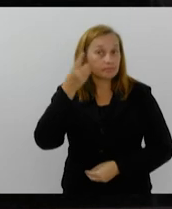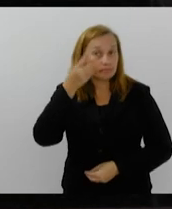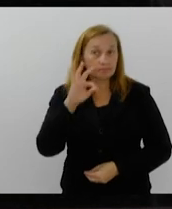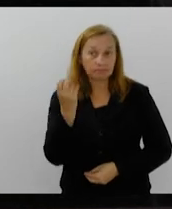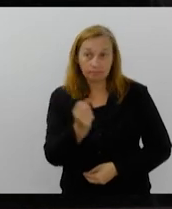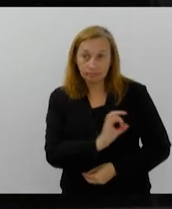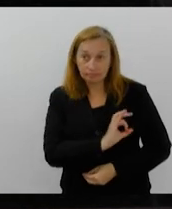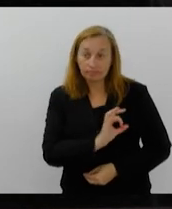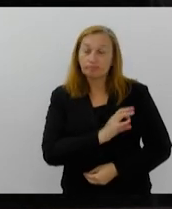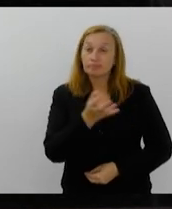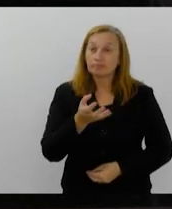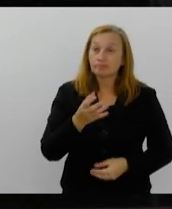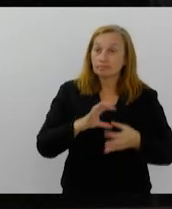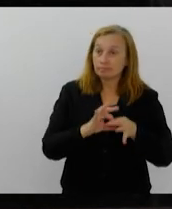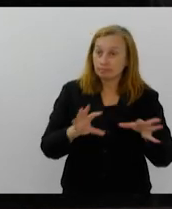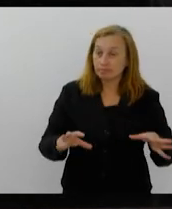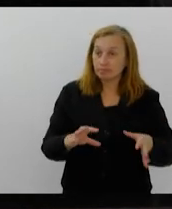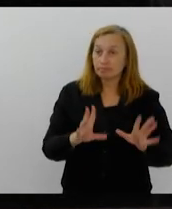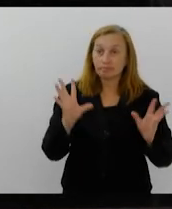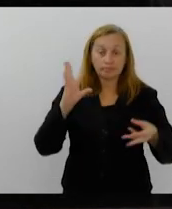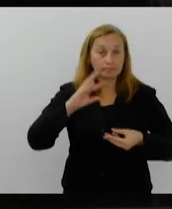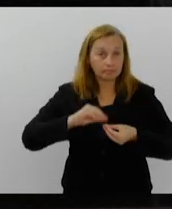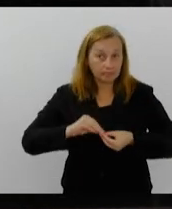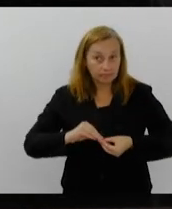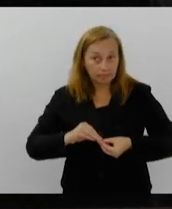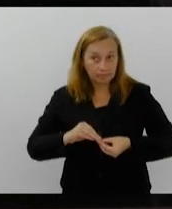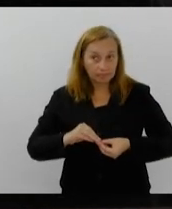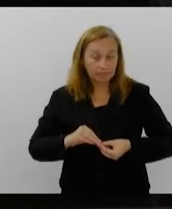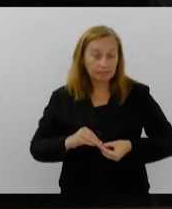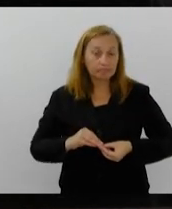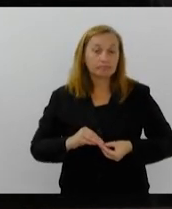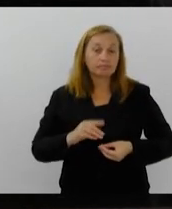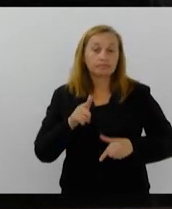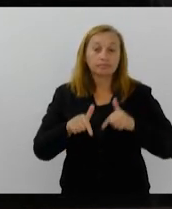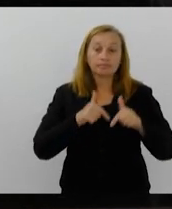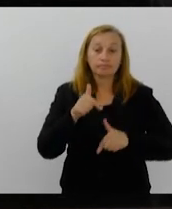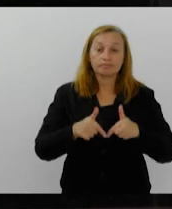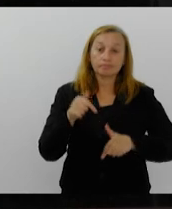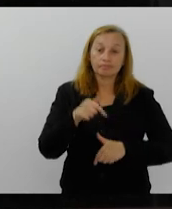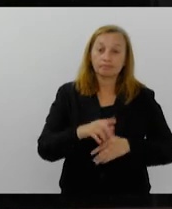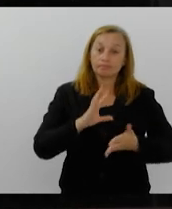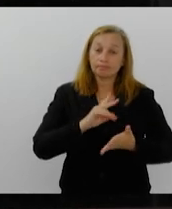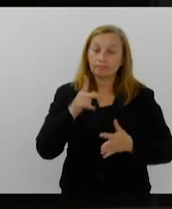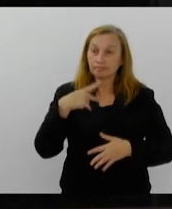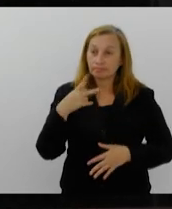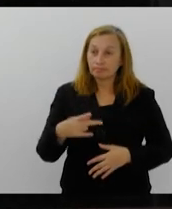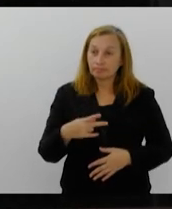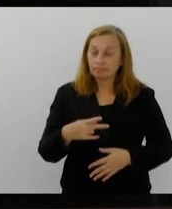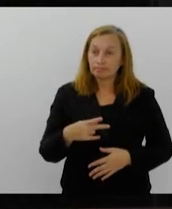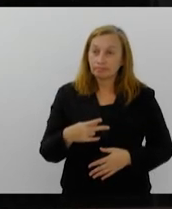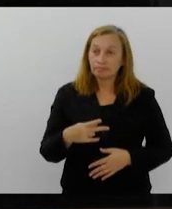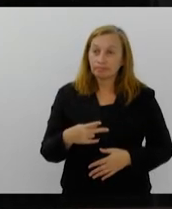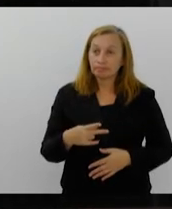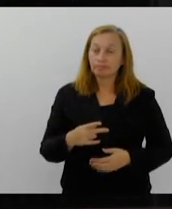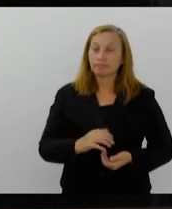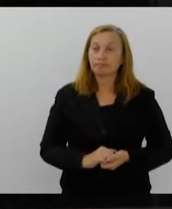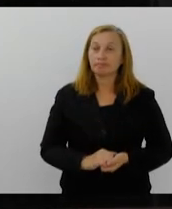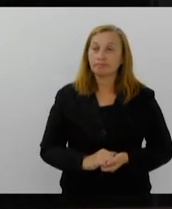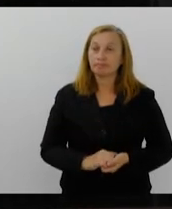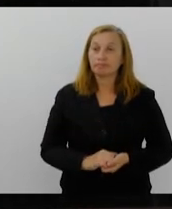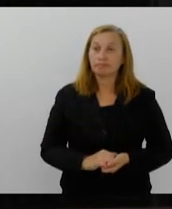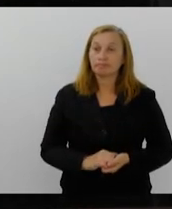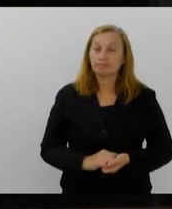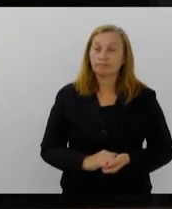Rocha, quero deixar resumidamente o que trabalhamos aqui nessa fala. A asfixia promovida